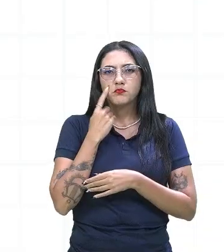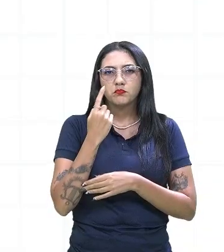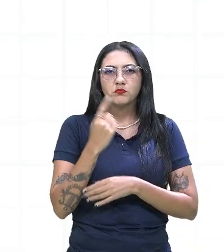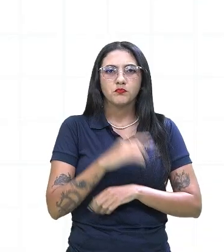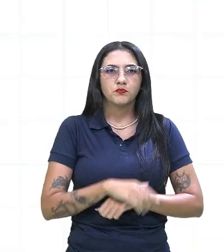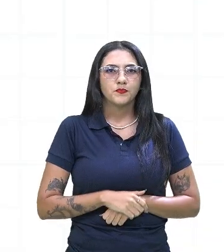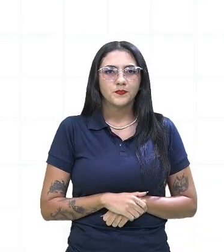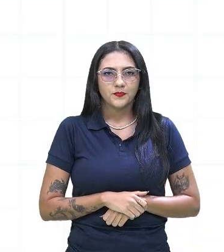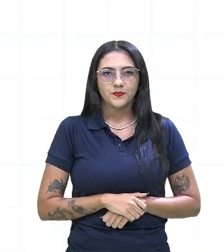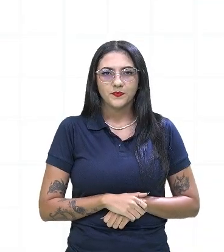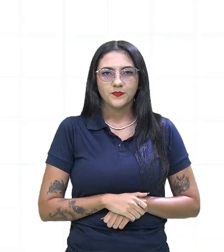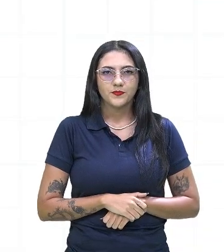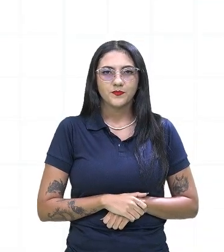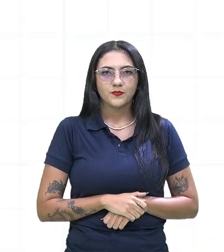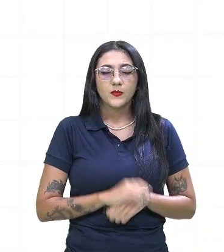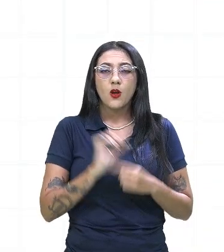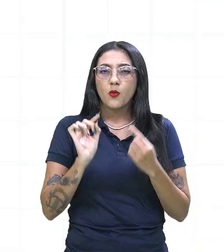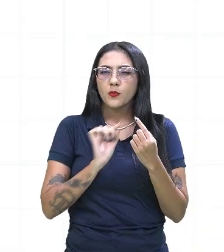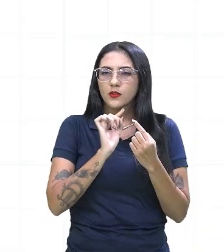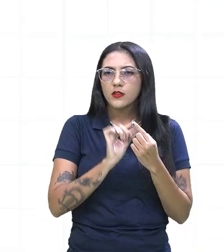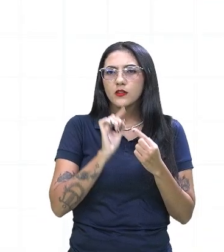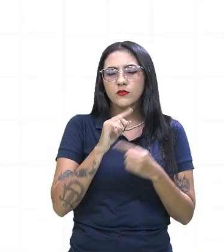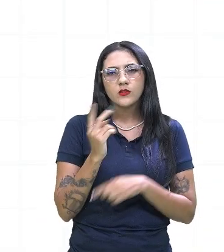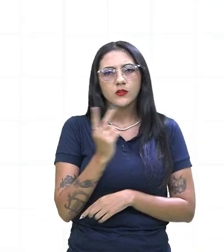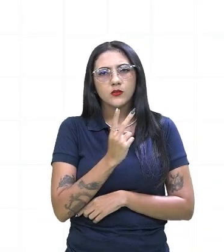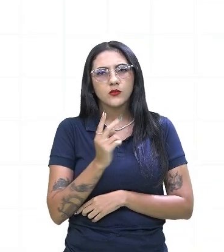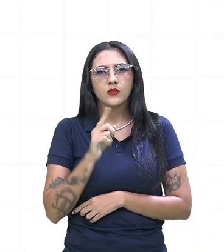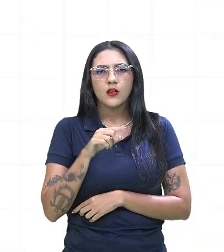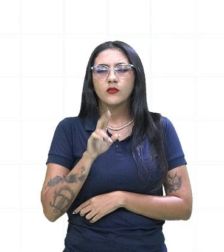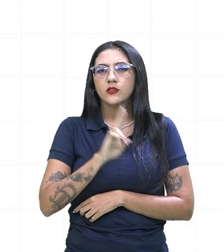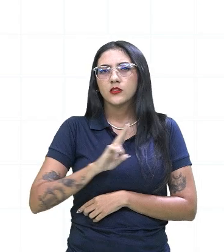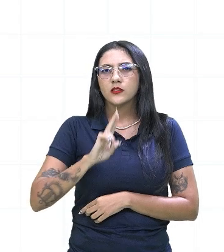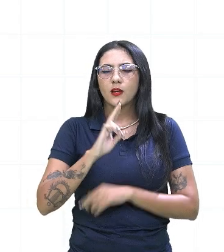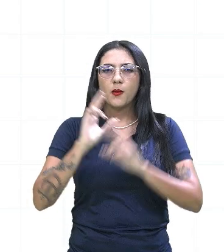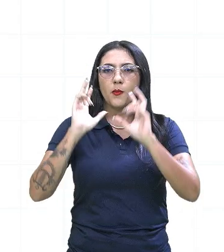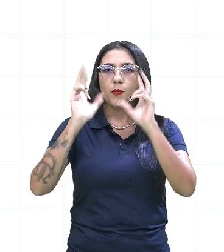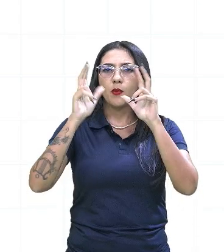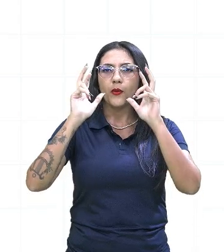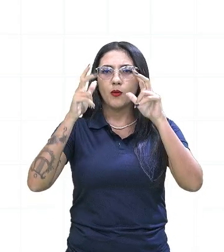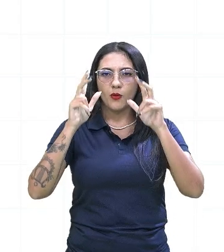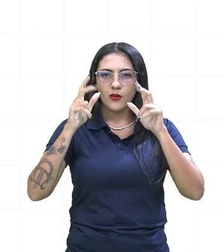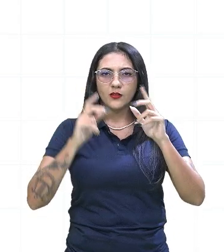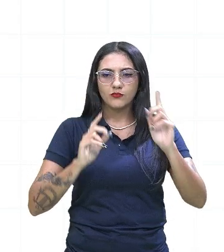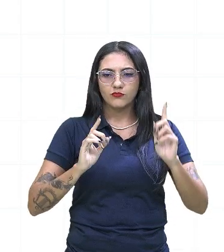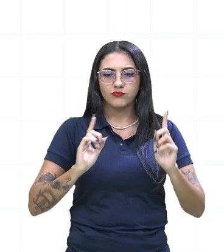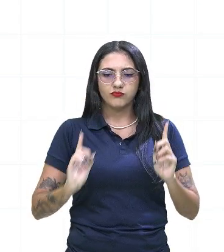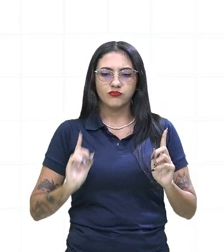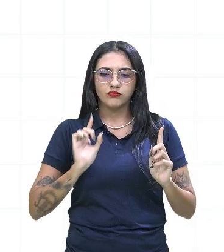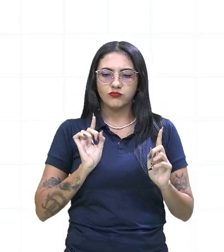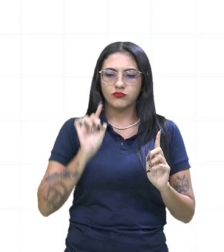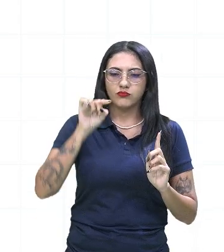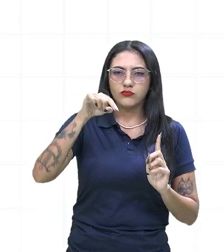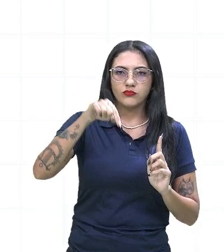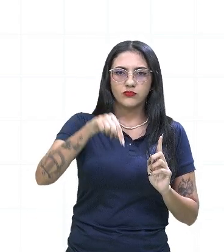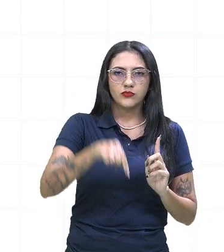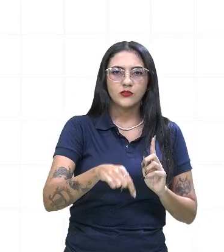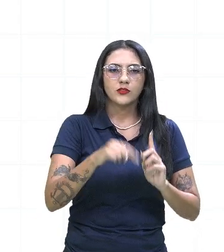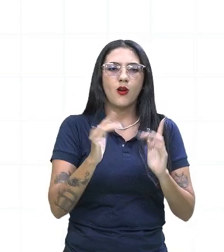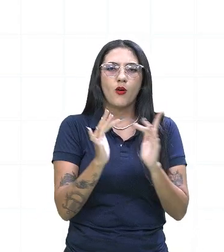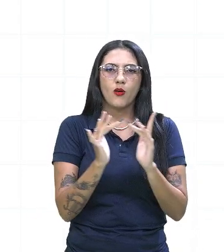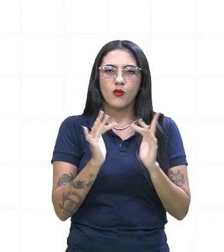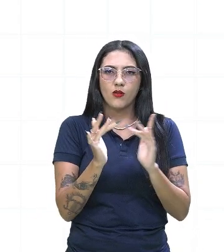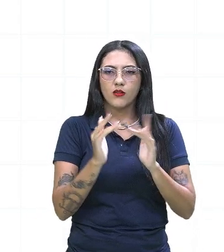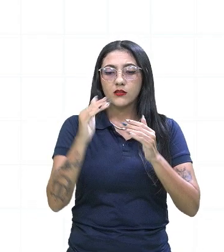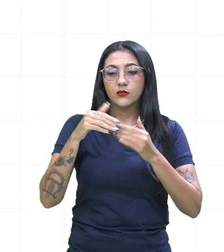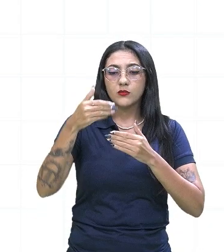O objetivo desses esportes é lançar a bola por cima da rede e fazê-la tocar na quadra